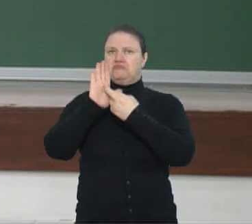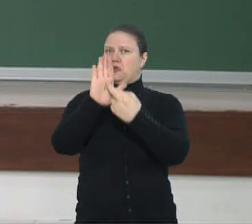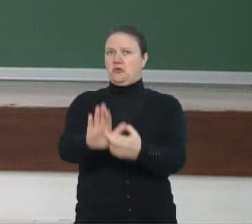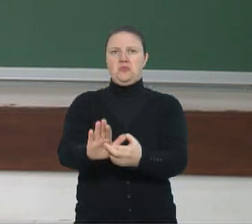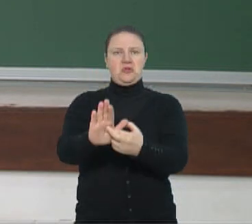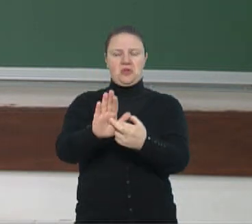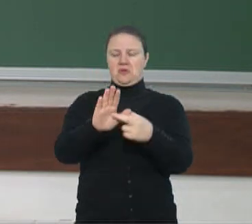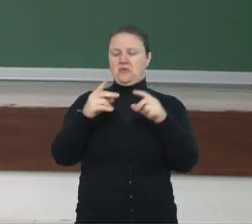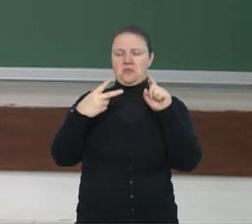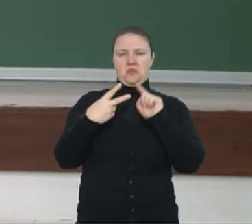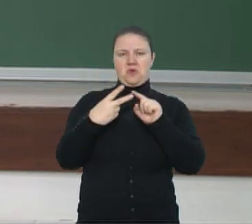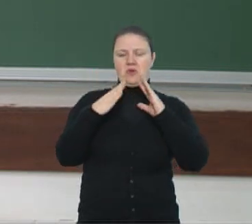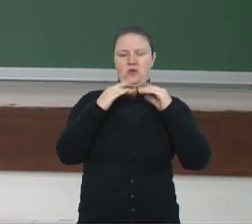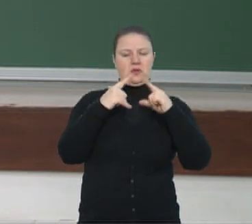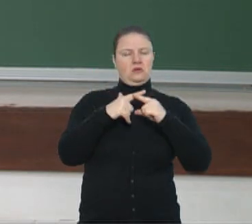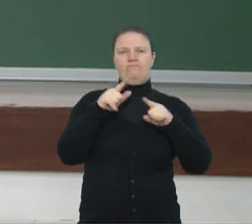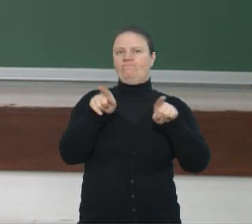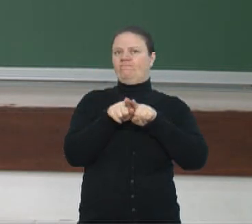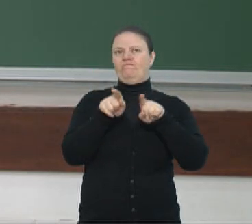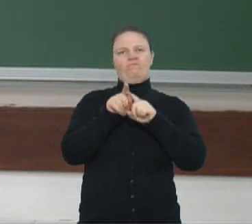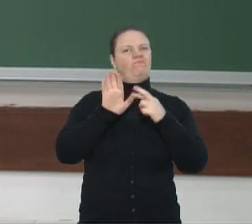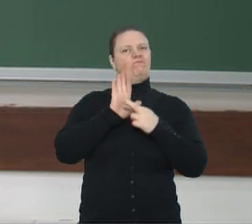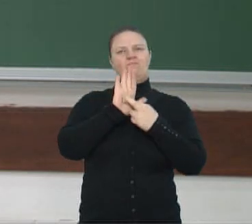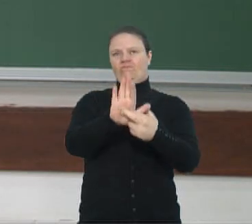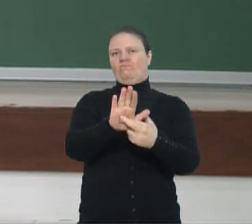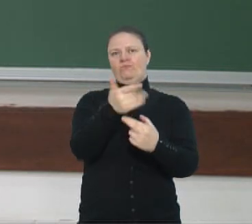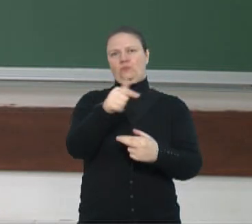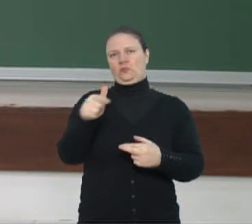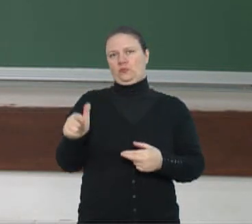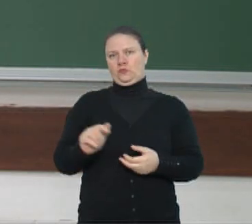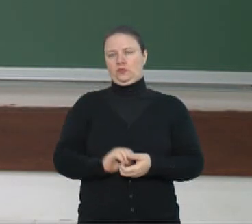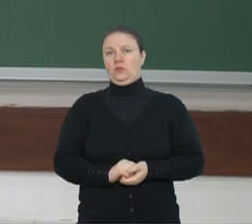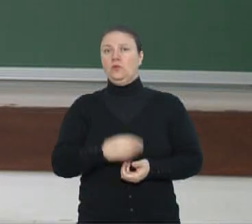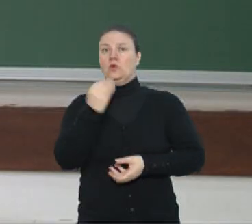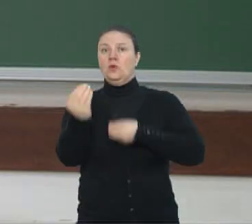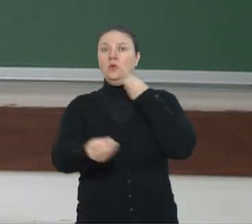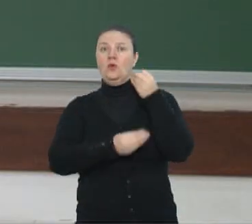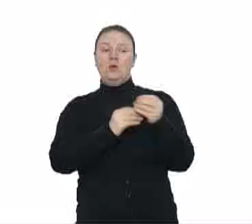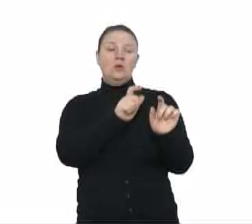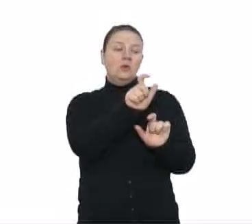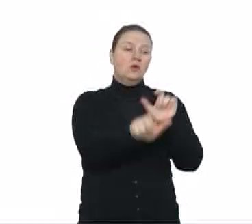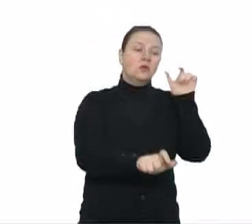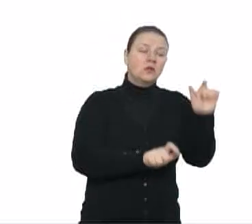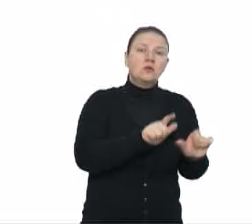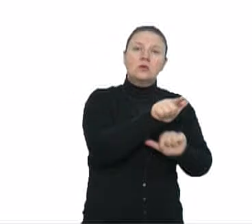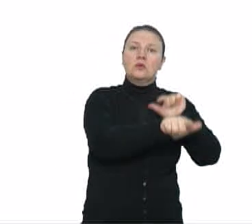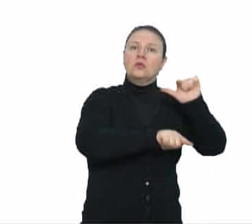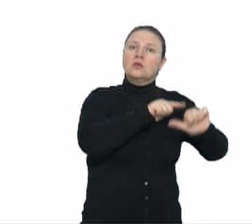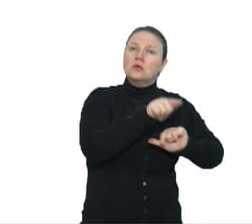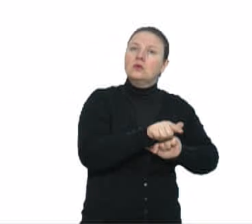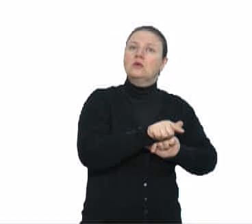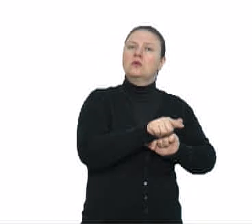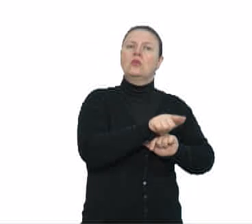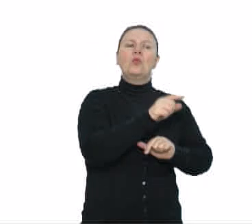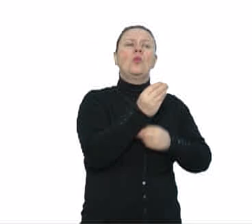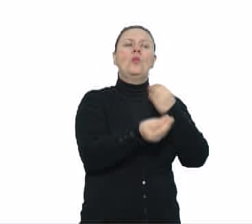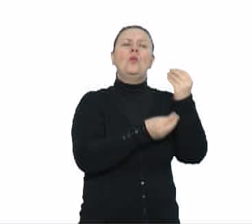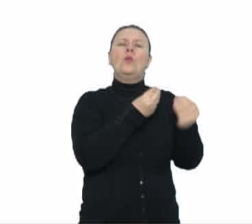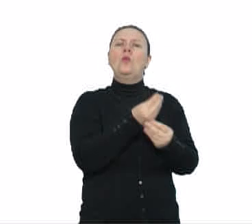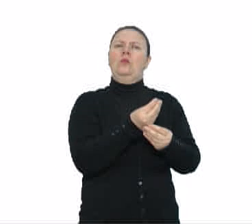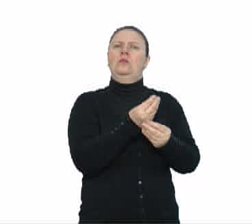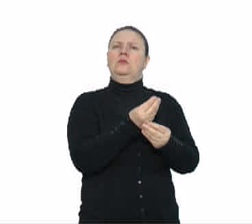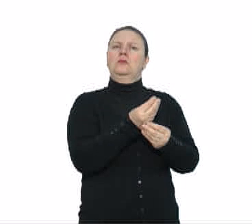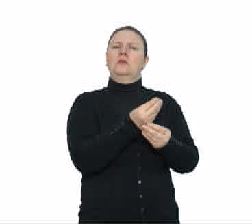igreja também não representava eles. E como que vai ficar a situação desses trabalhadores em suas fábricas extenuantes, várias horas?